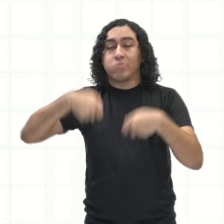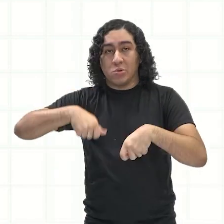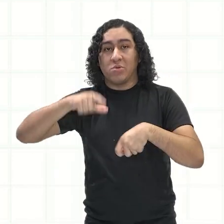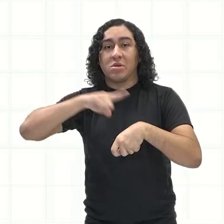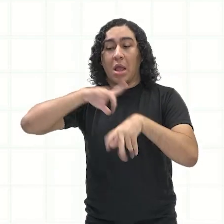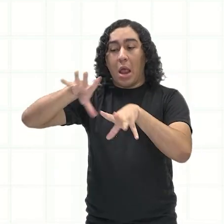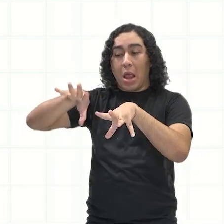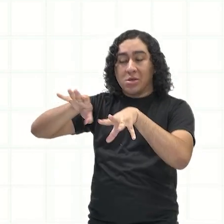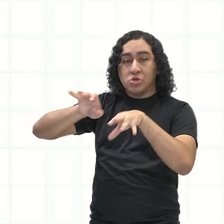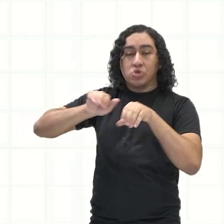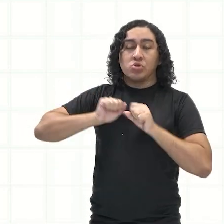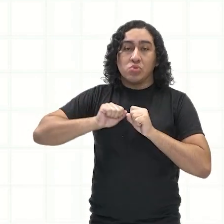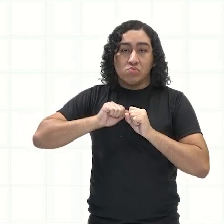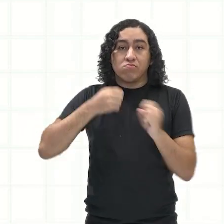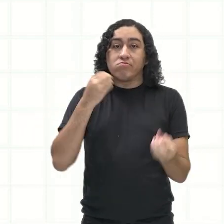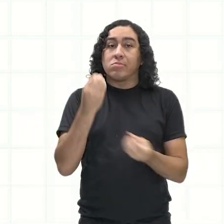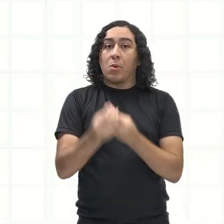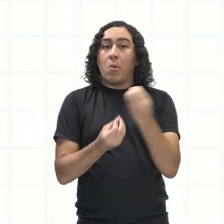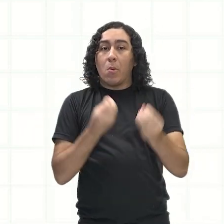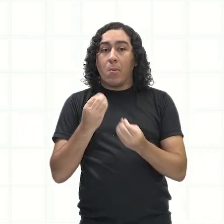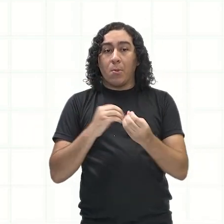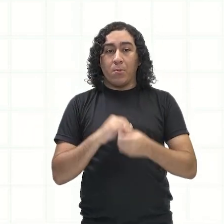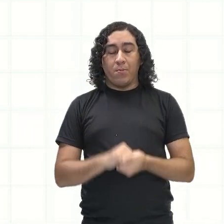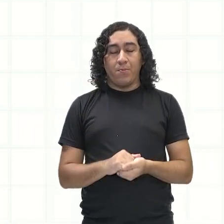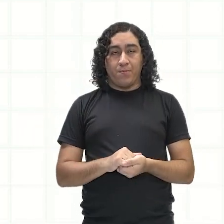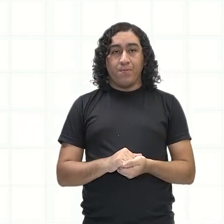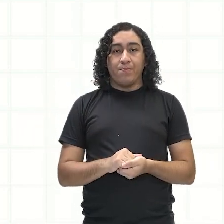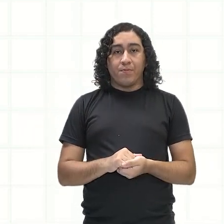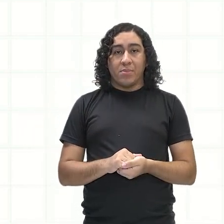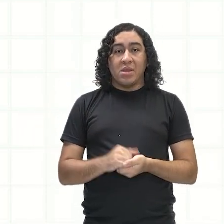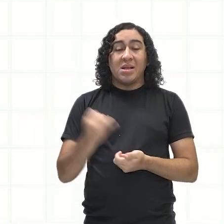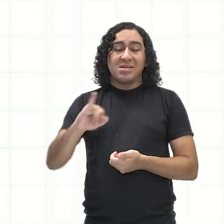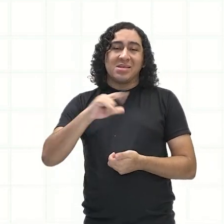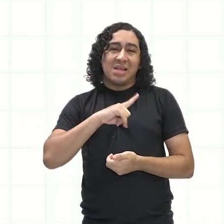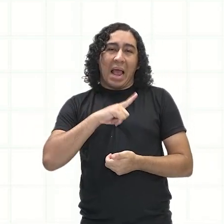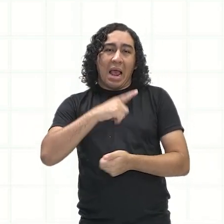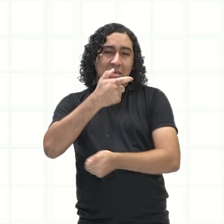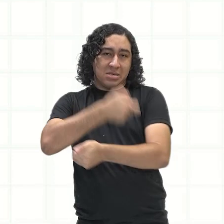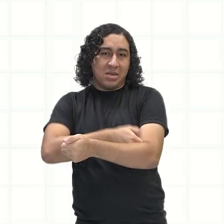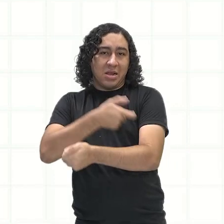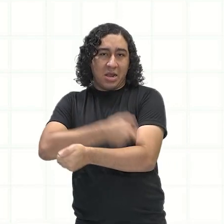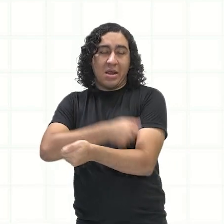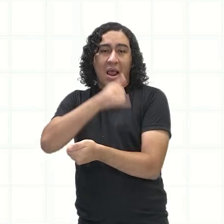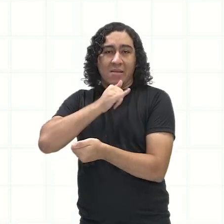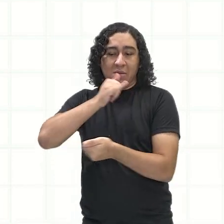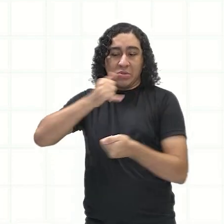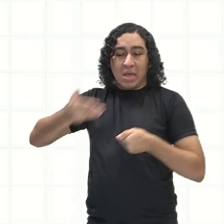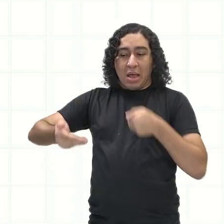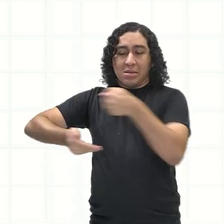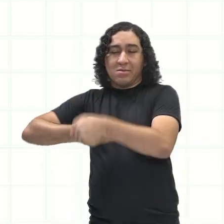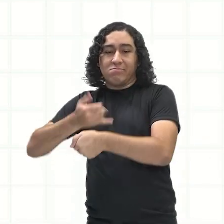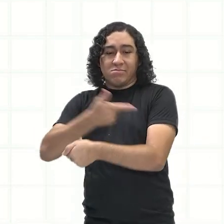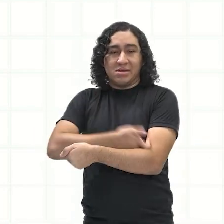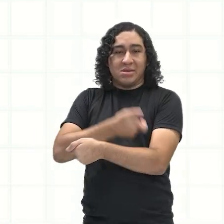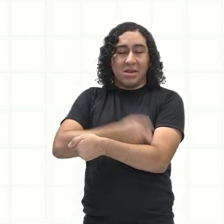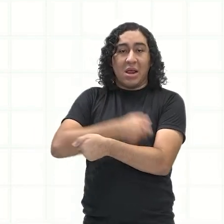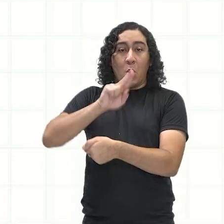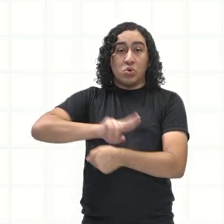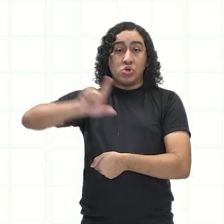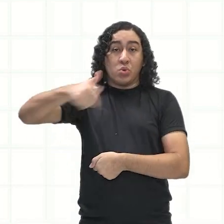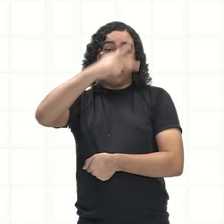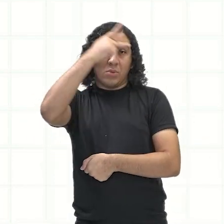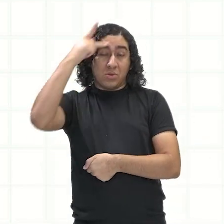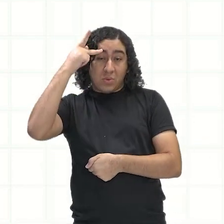ser contaminada, né, pelo HIV. Compartilhamento de seringas, como a gente já visualizou, né, em outro momento, em